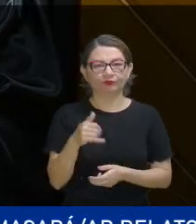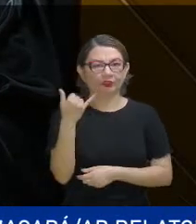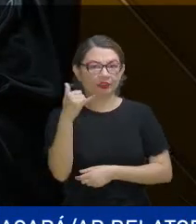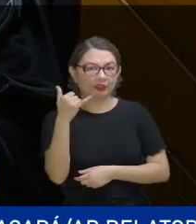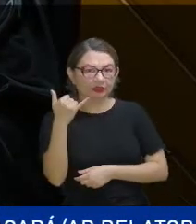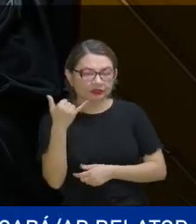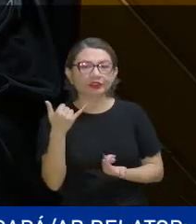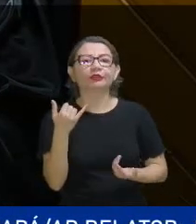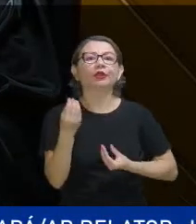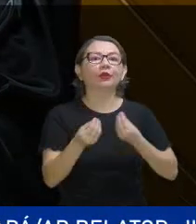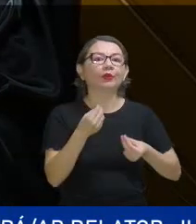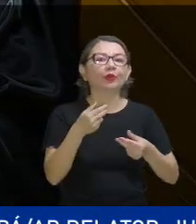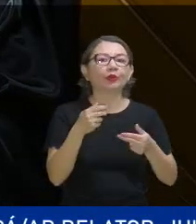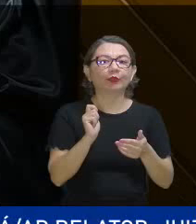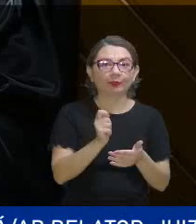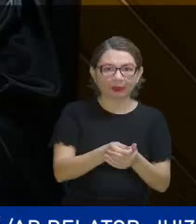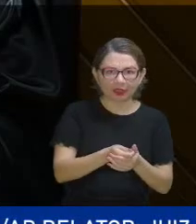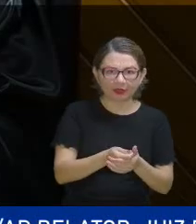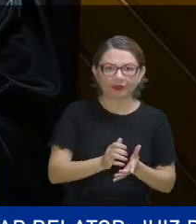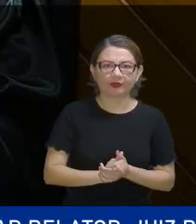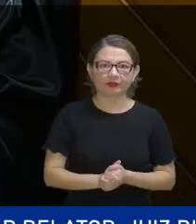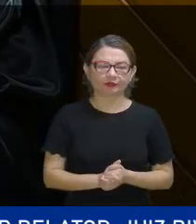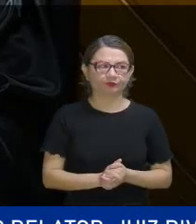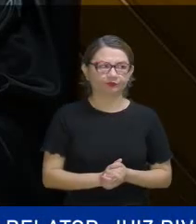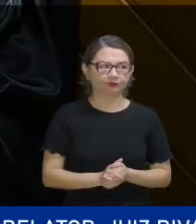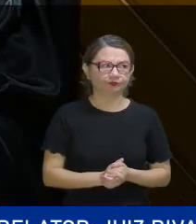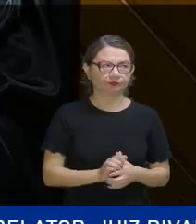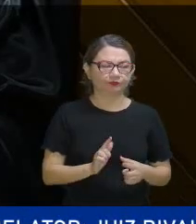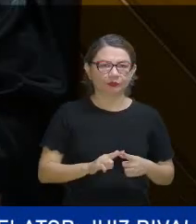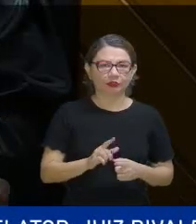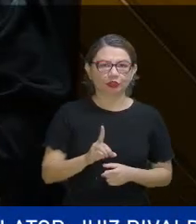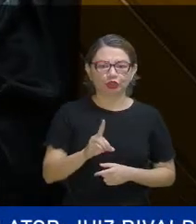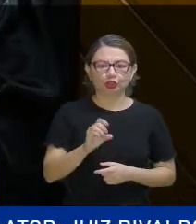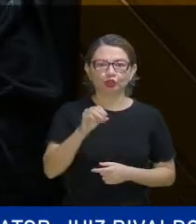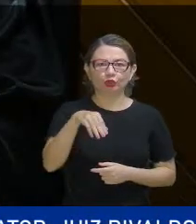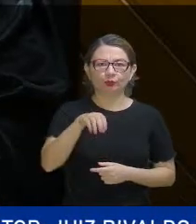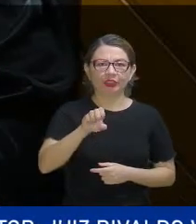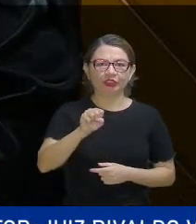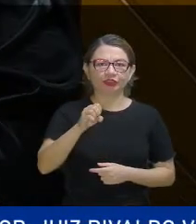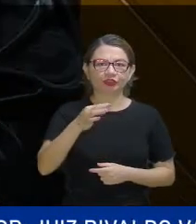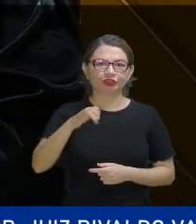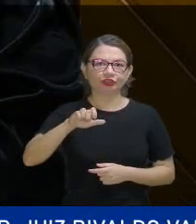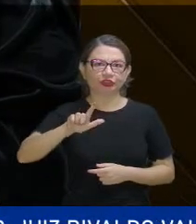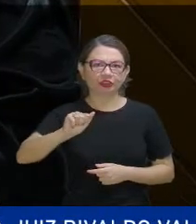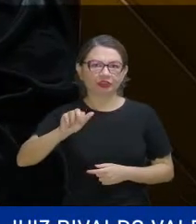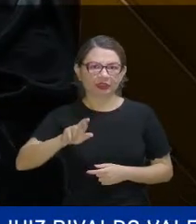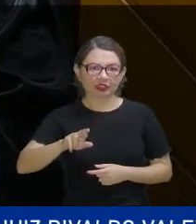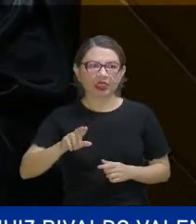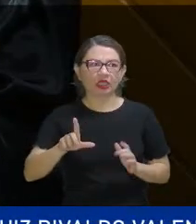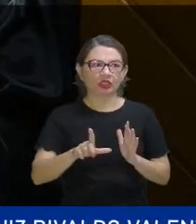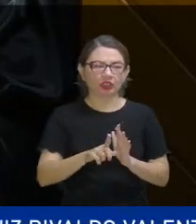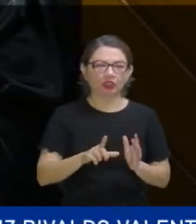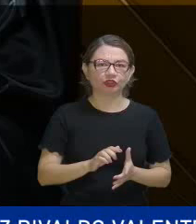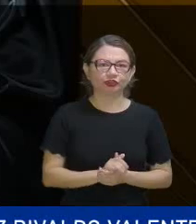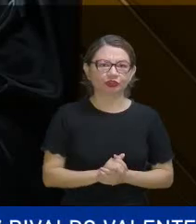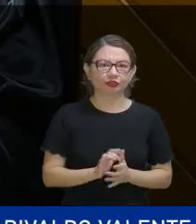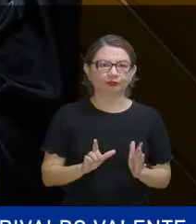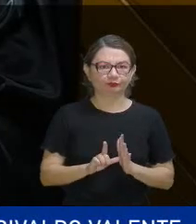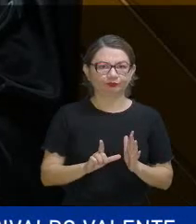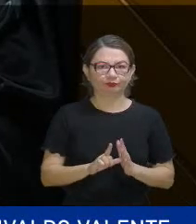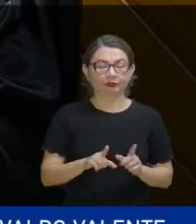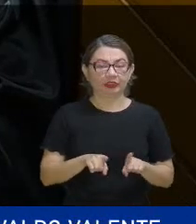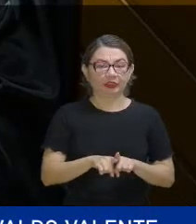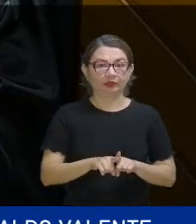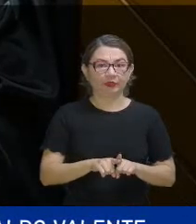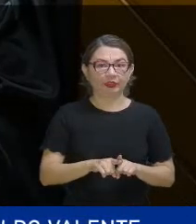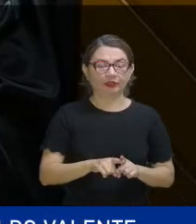móvel, CompuService, Domerstilar Limitado. As despesas em questão somada